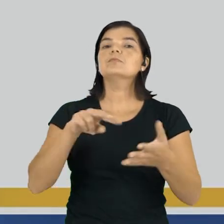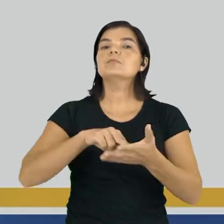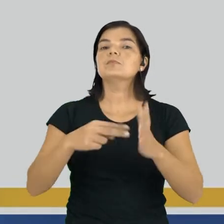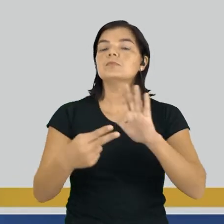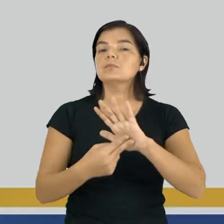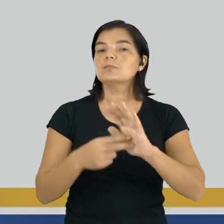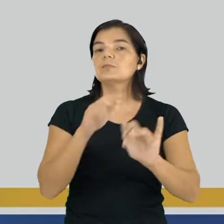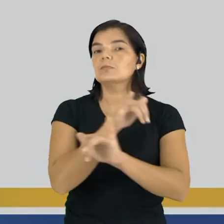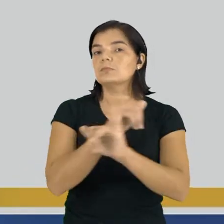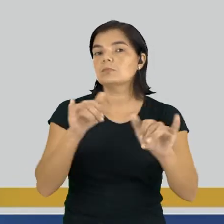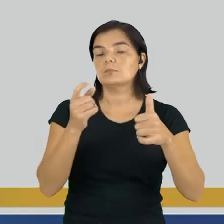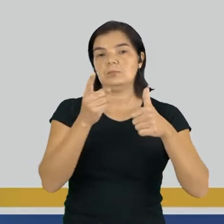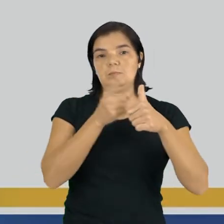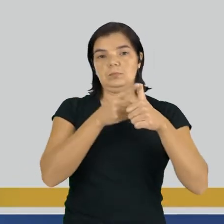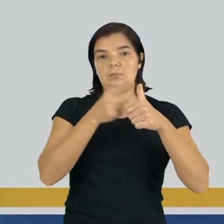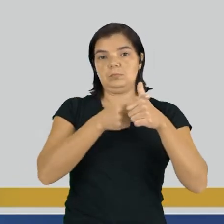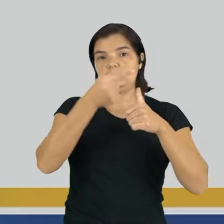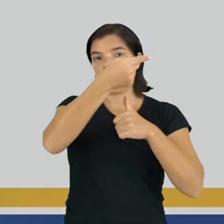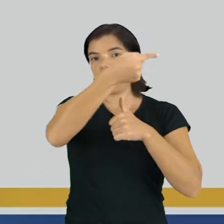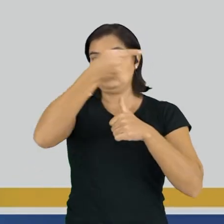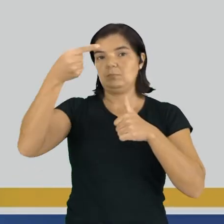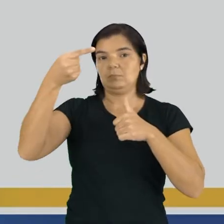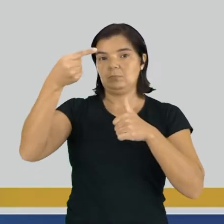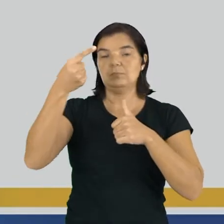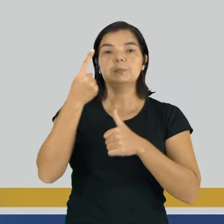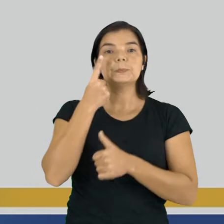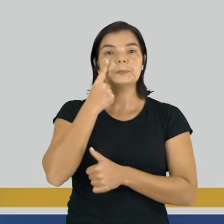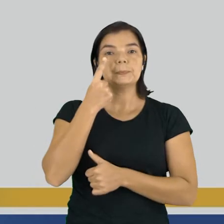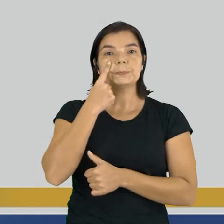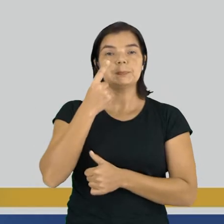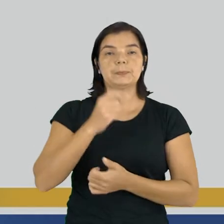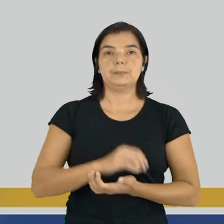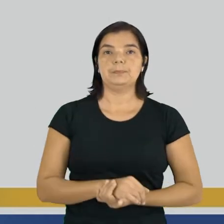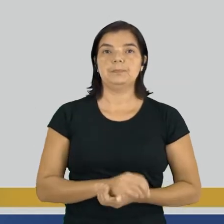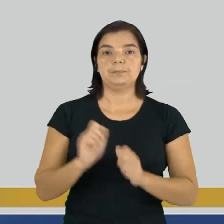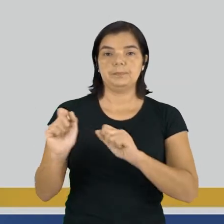ser informados na primeira linha. Observe